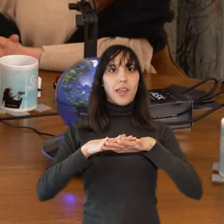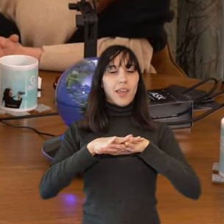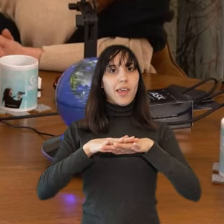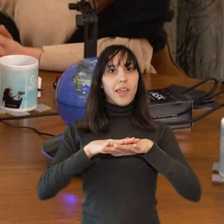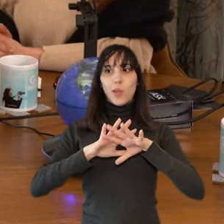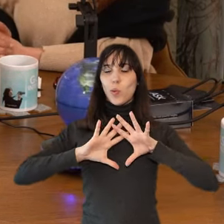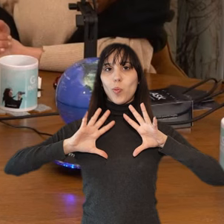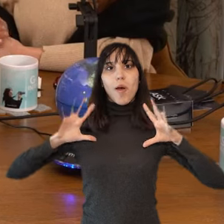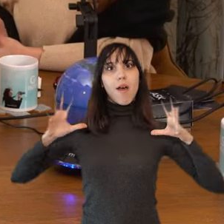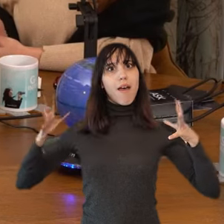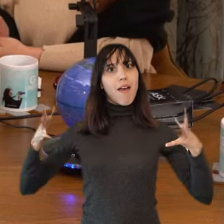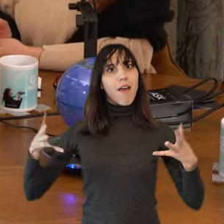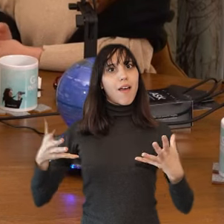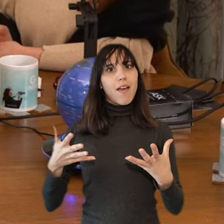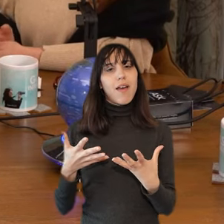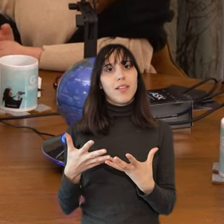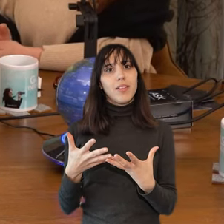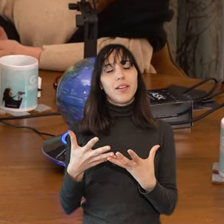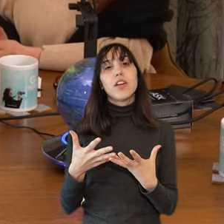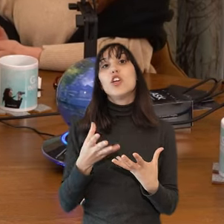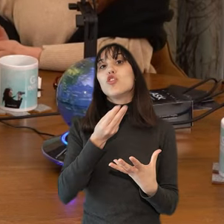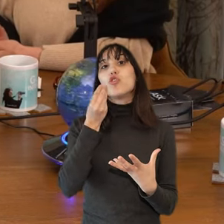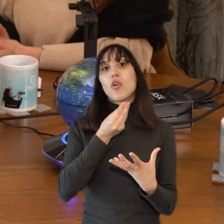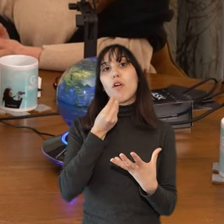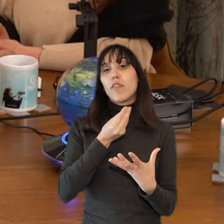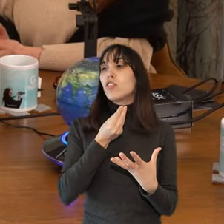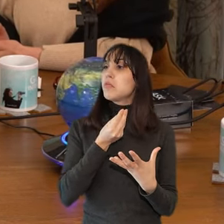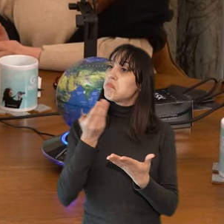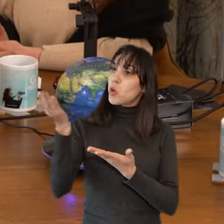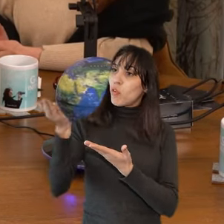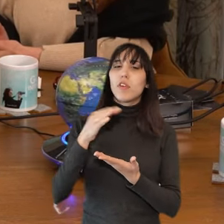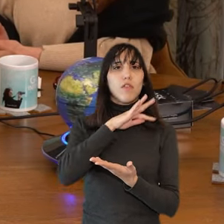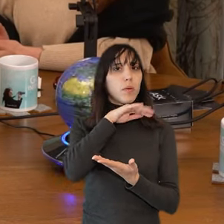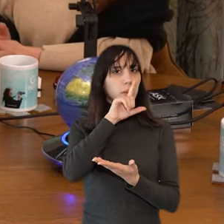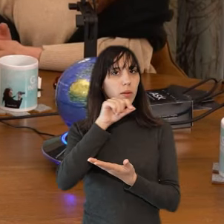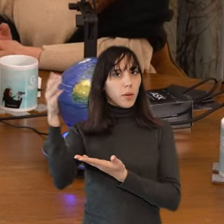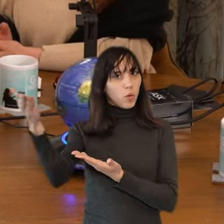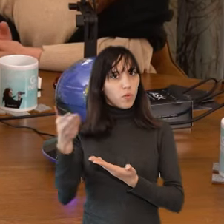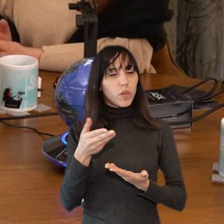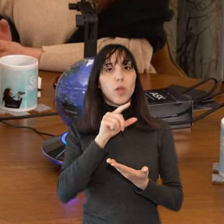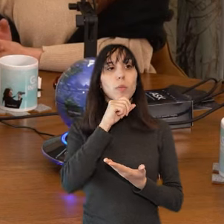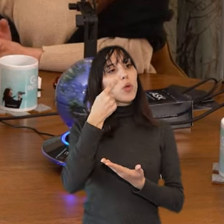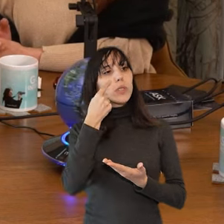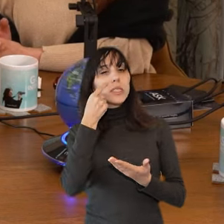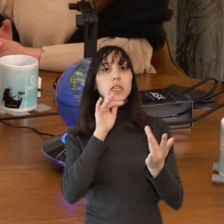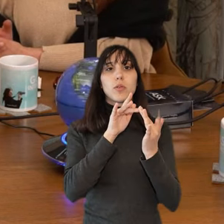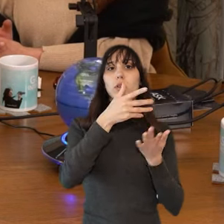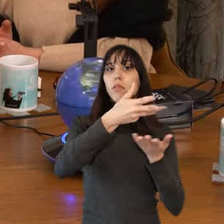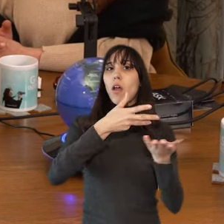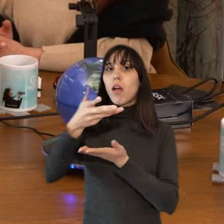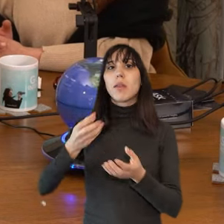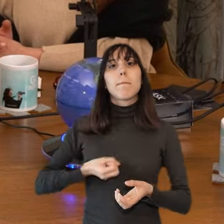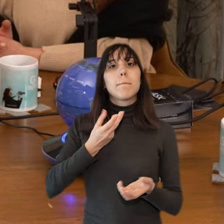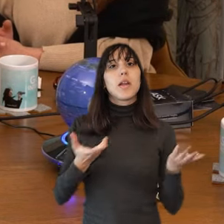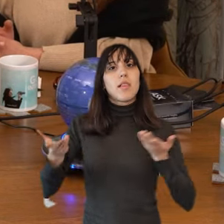é Global onde as eh os nossos jovens são convidados e as nossas famílias h a conhecerem-se e a conectarem e a